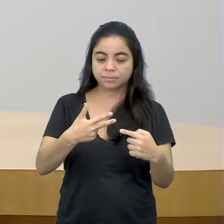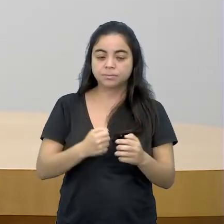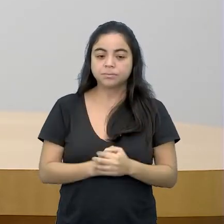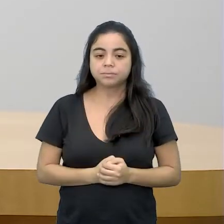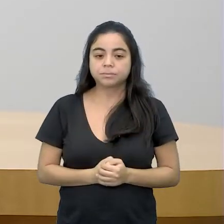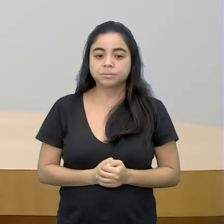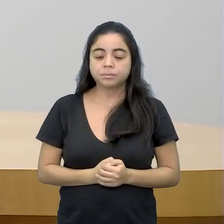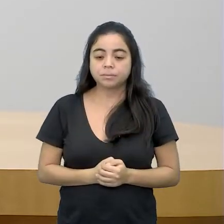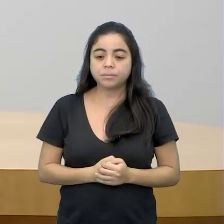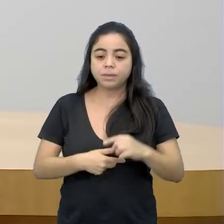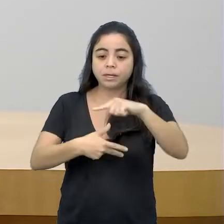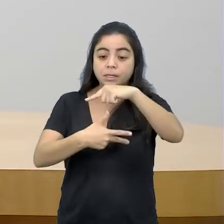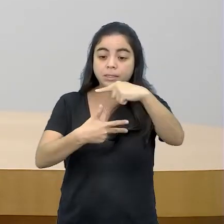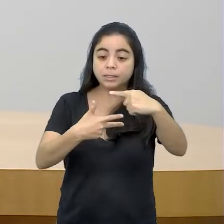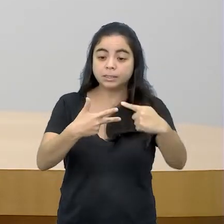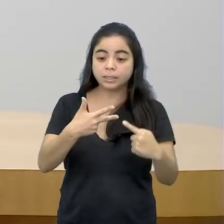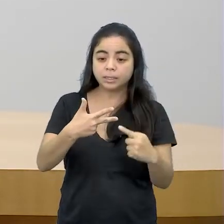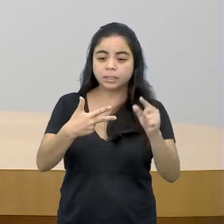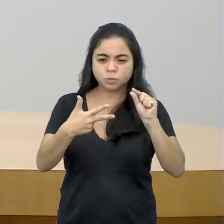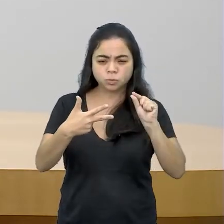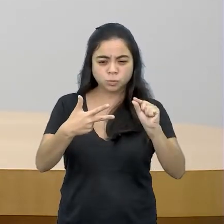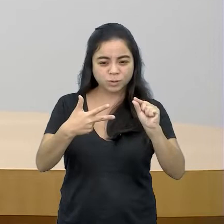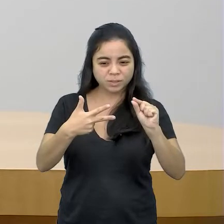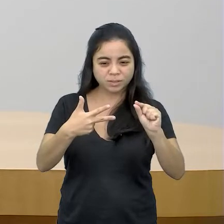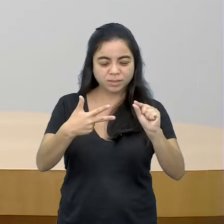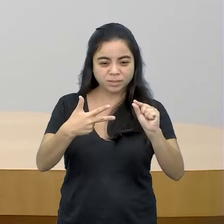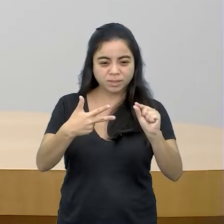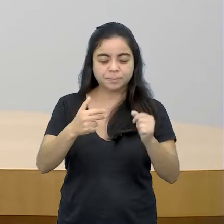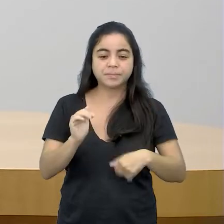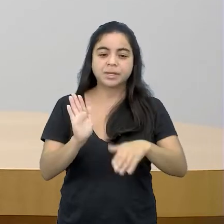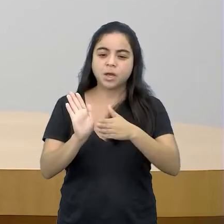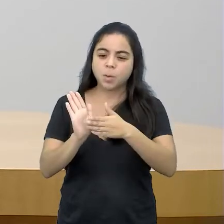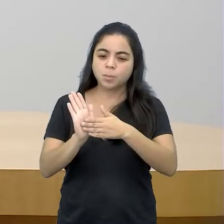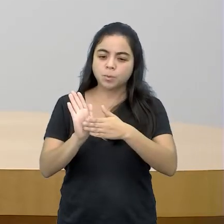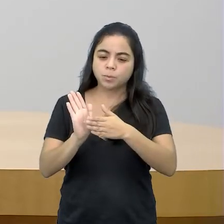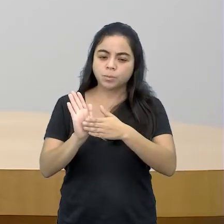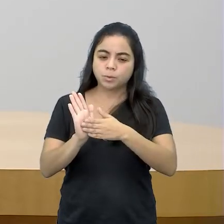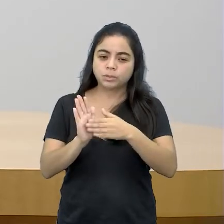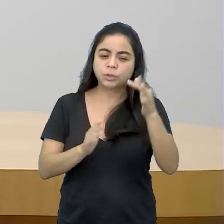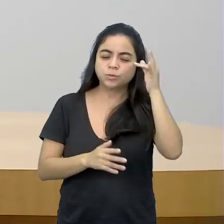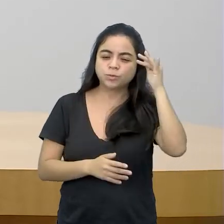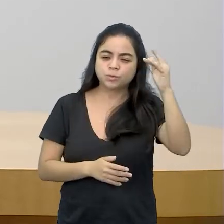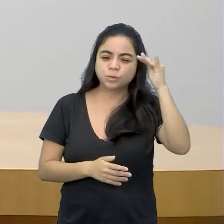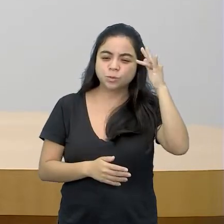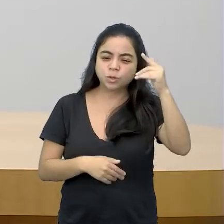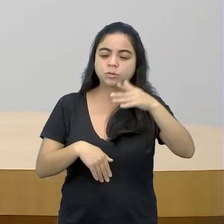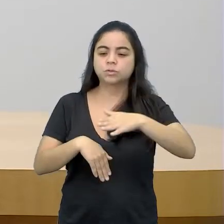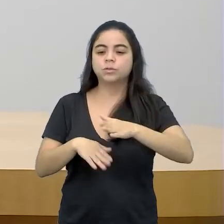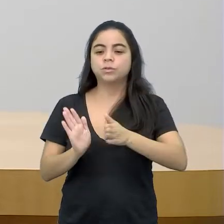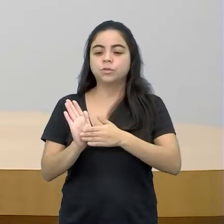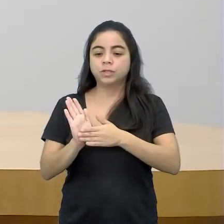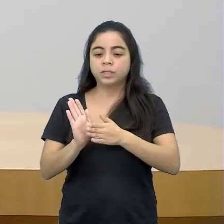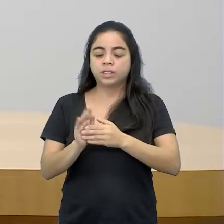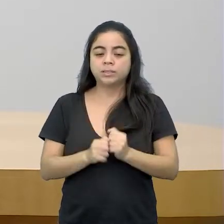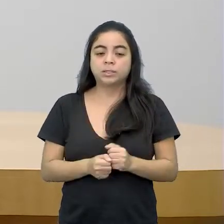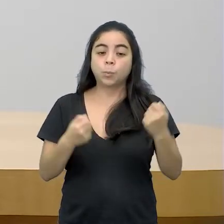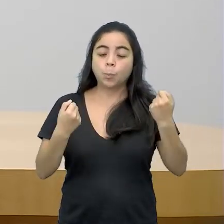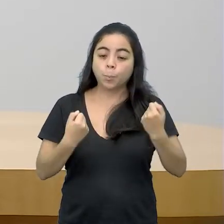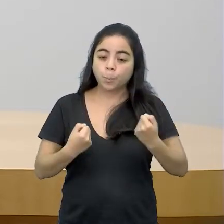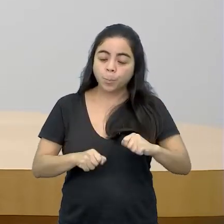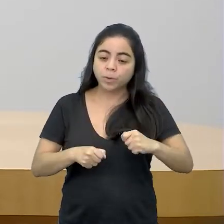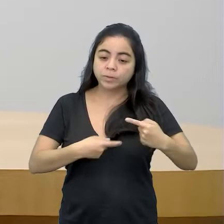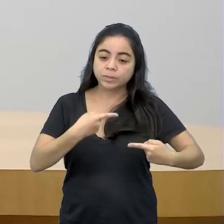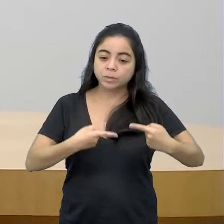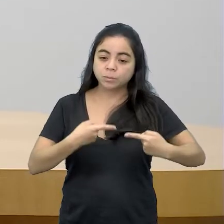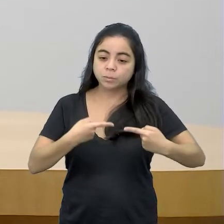gente fala em tripartição dos poderes, a gente está falando da proposta que Montesquieu faz de que o poder político, né,